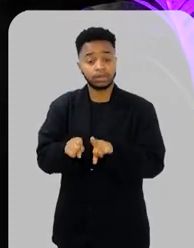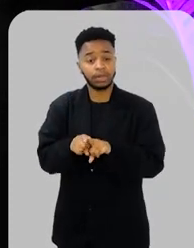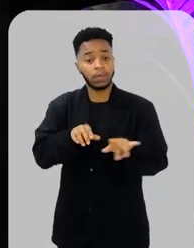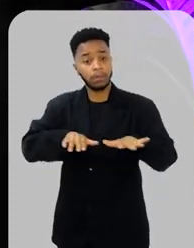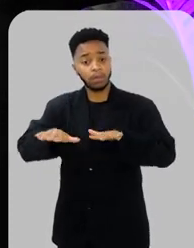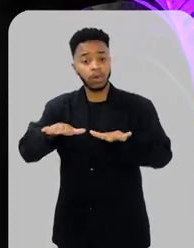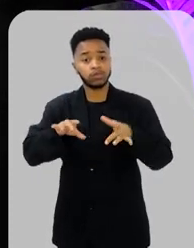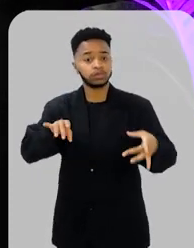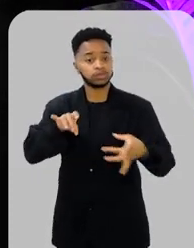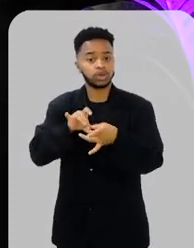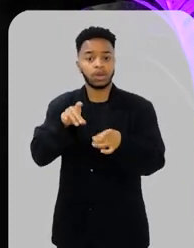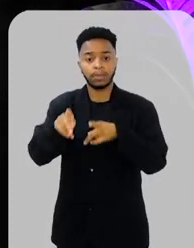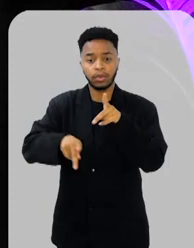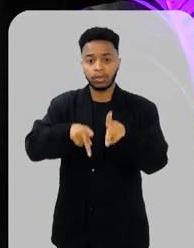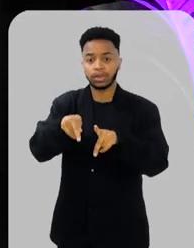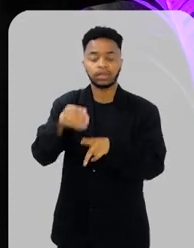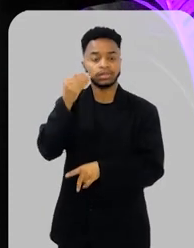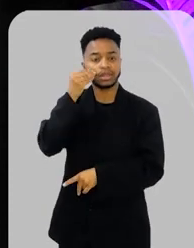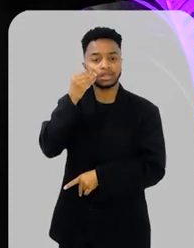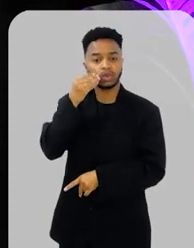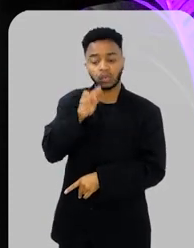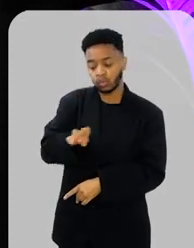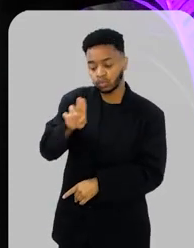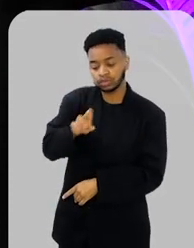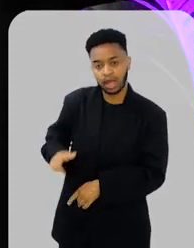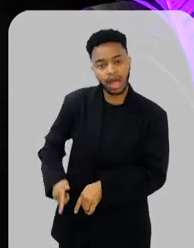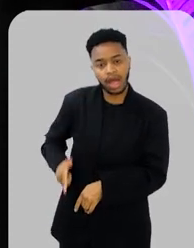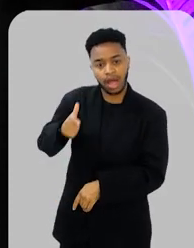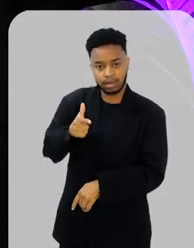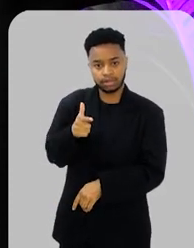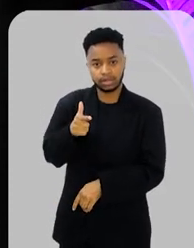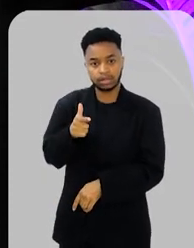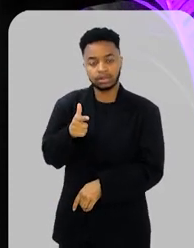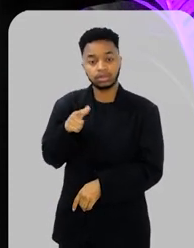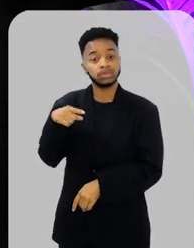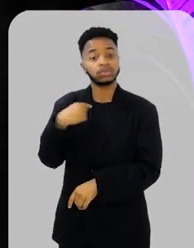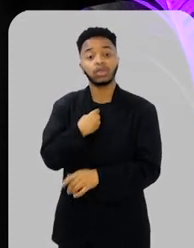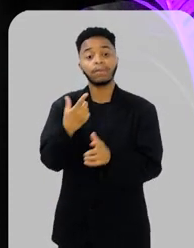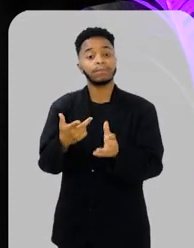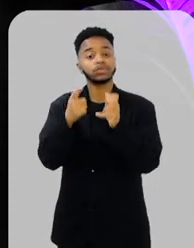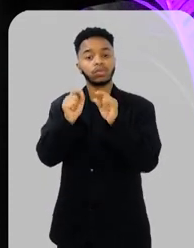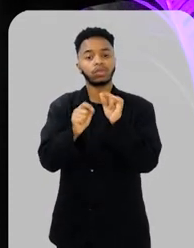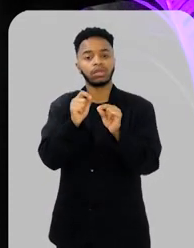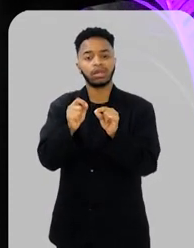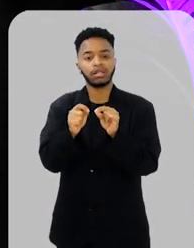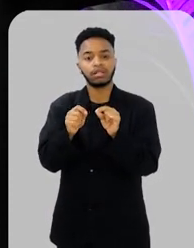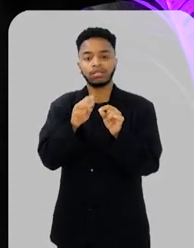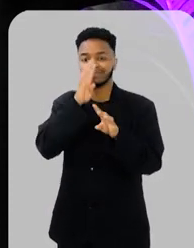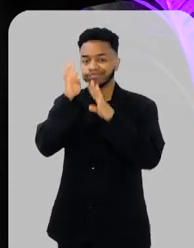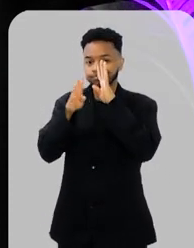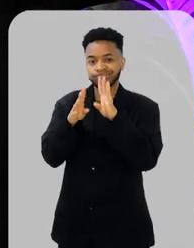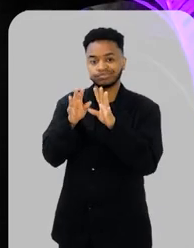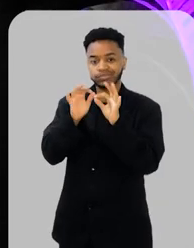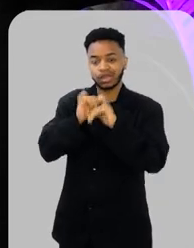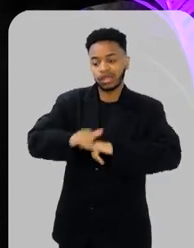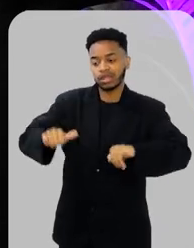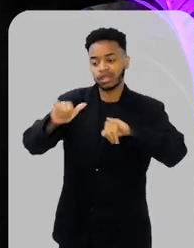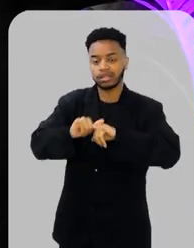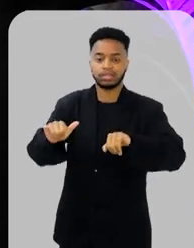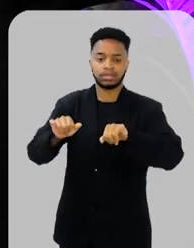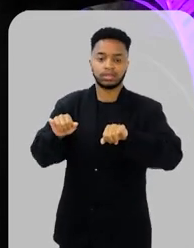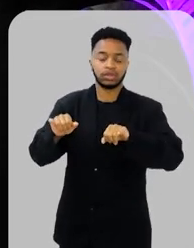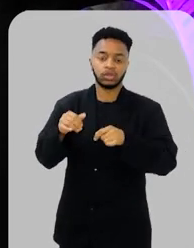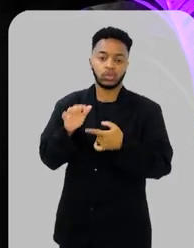em campanhas, né, de mobilização da população para tentar se armar, a gente está diante não só de uma falácia, de um